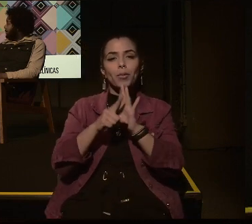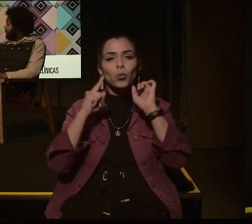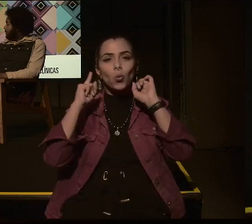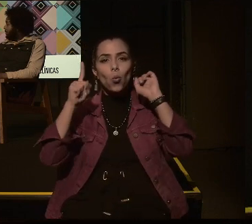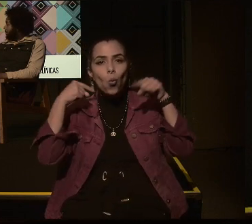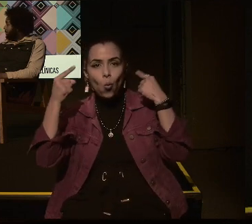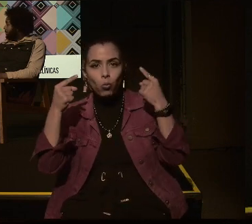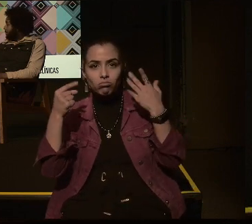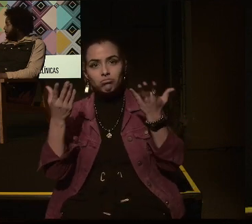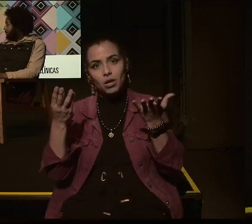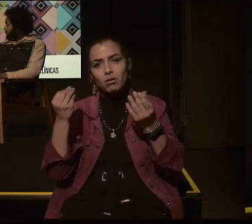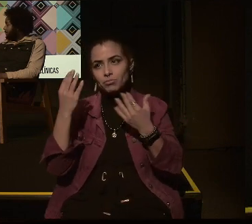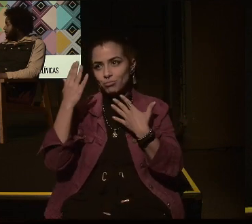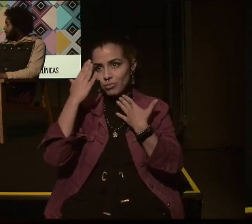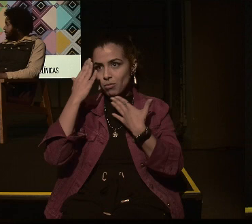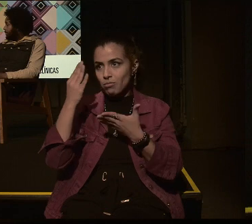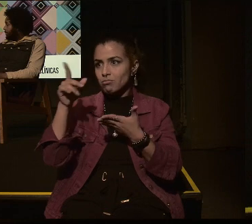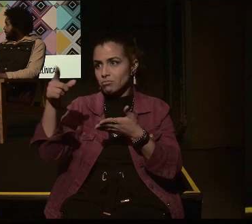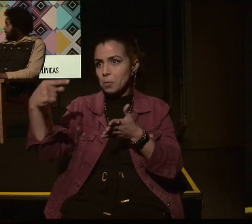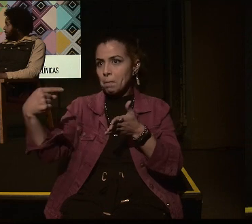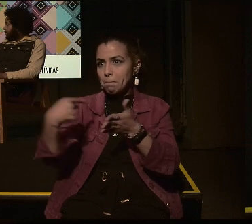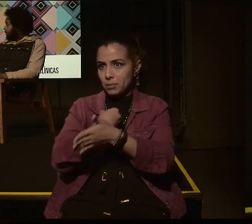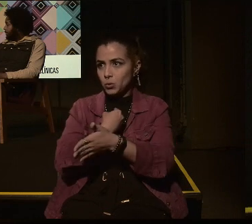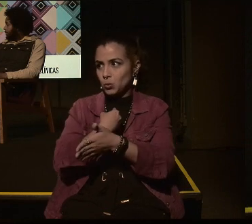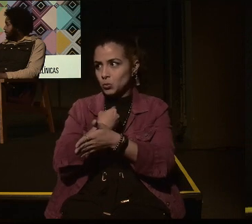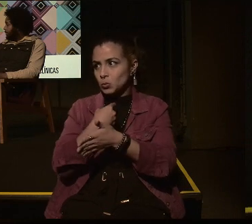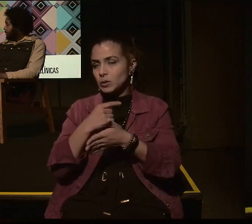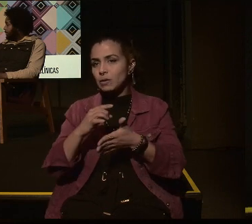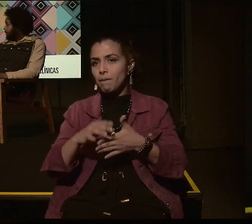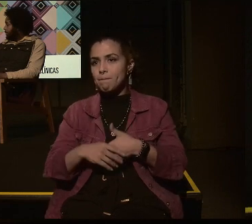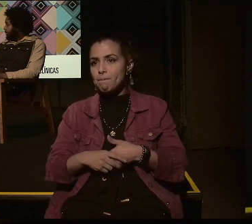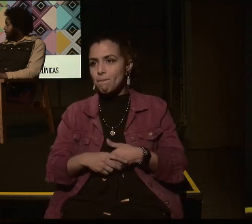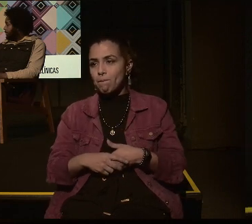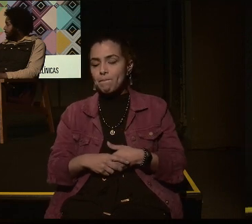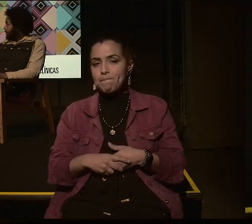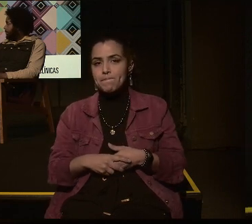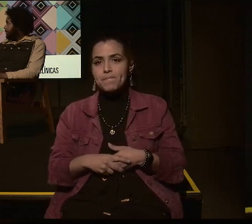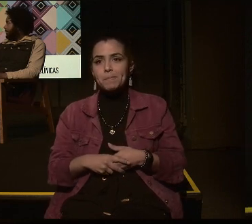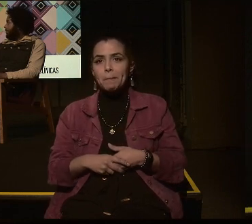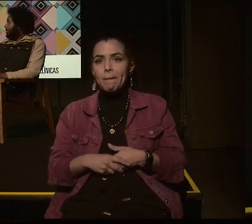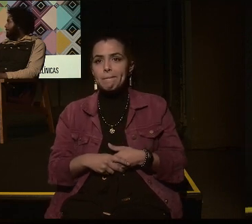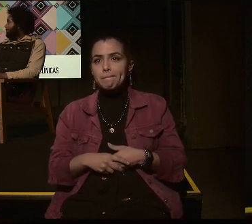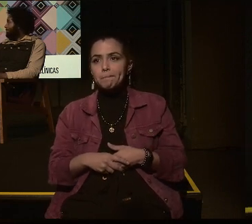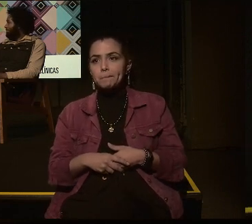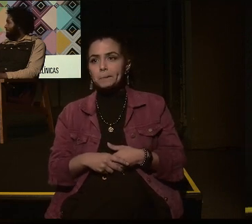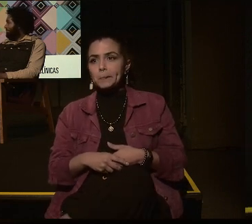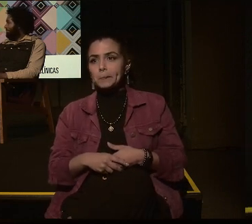Então, obrigado pela pergunta. E deixa eu resgatar aqui.